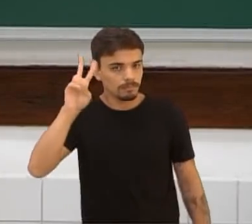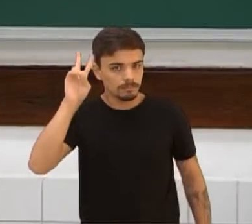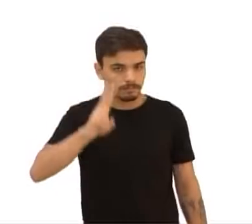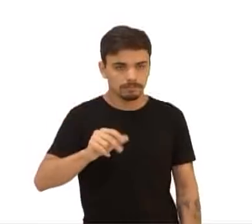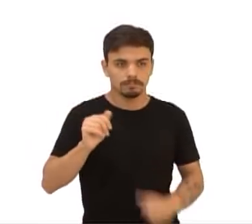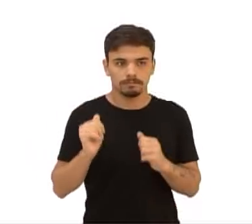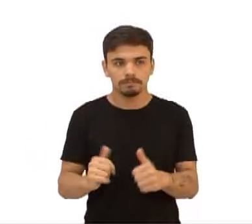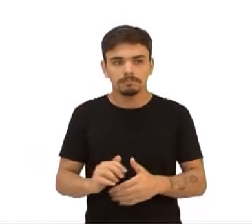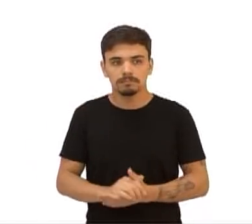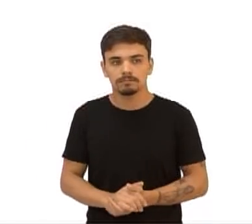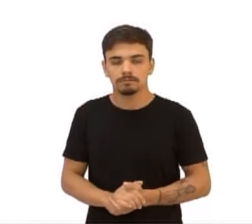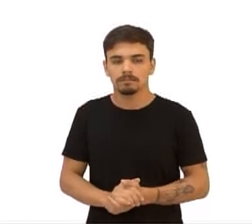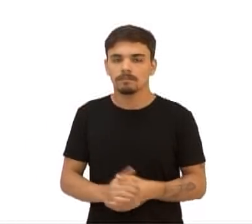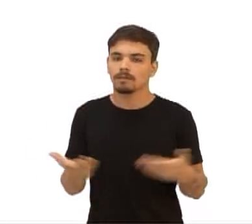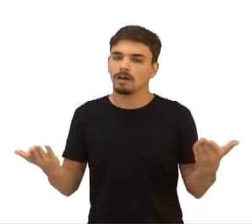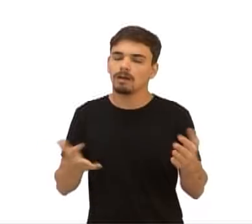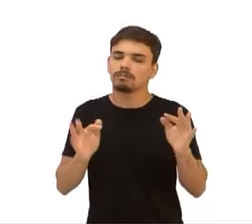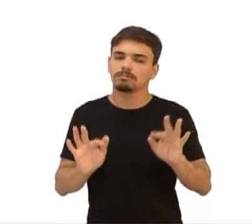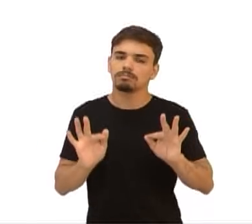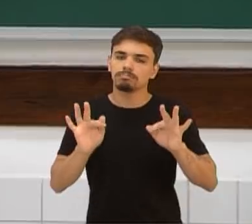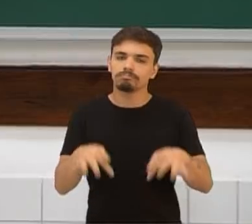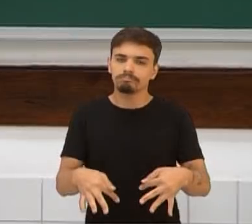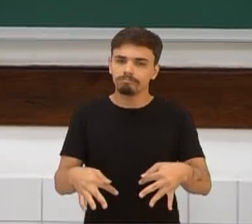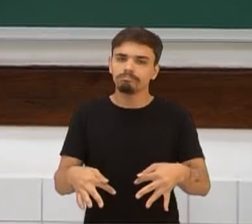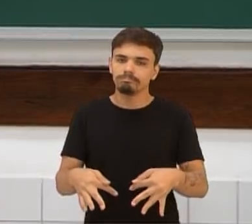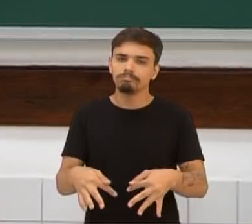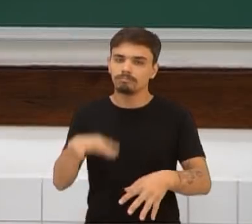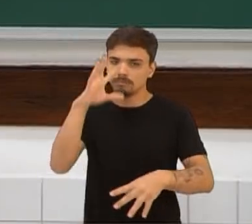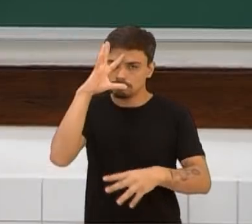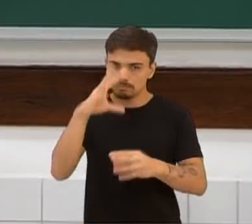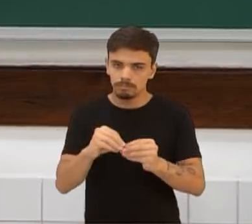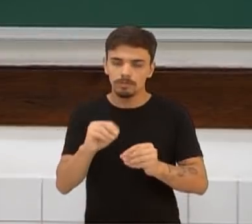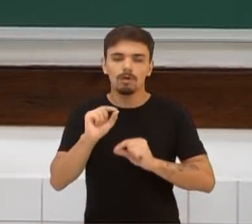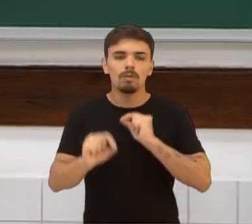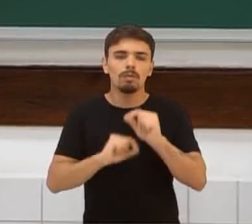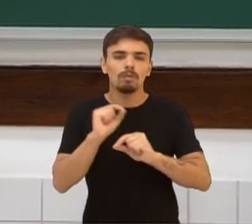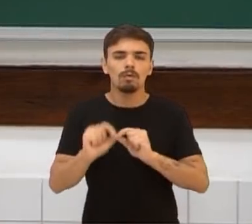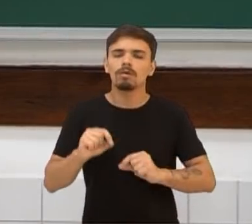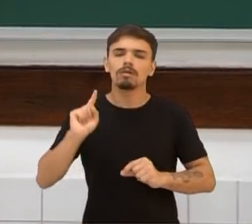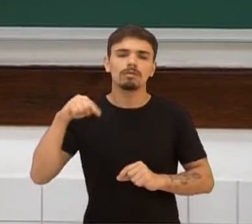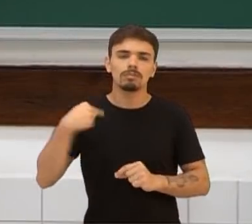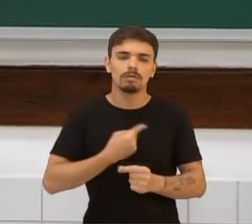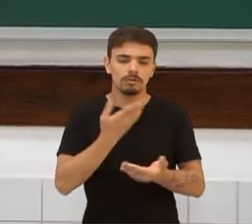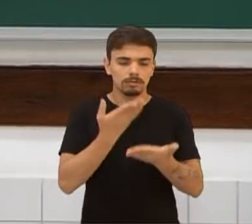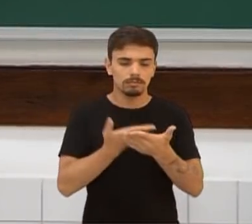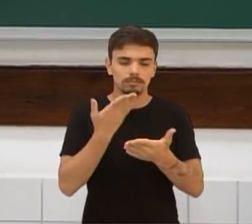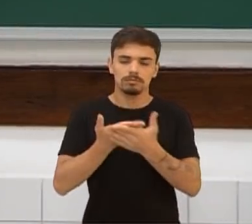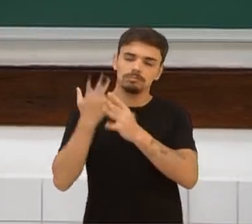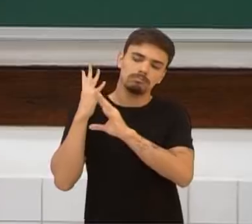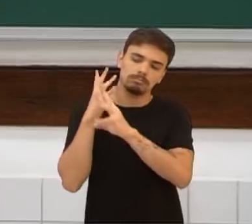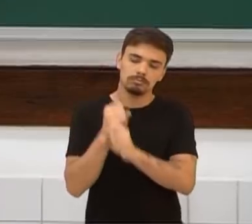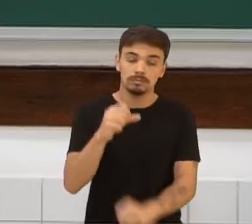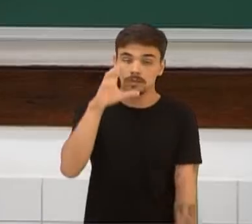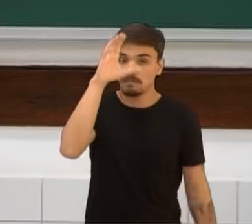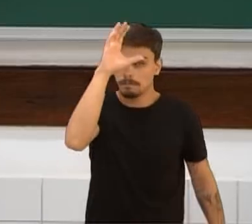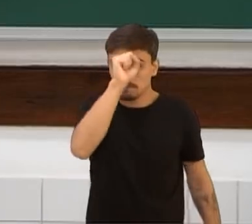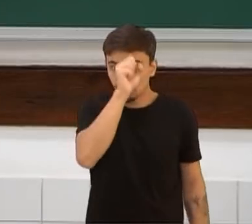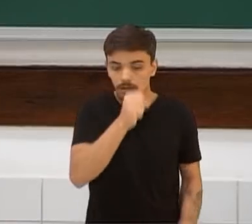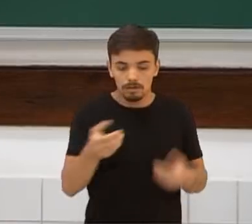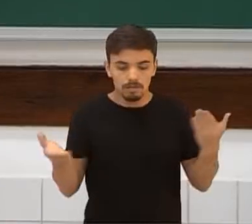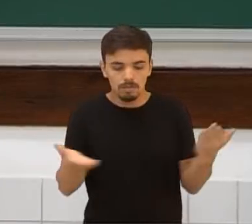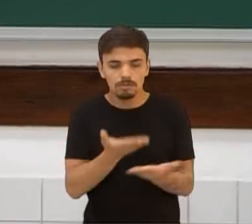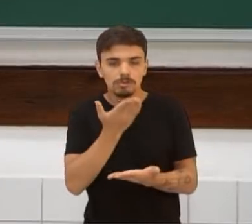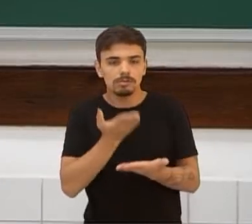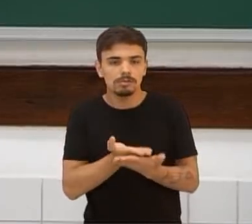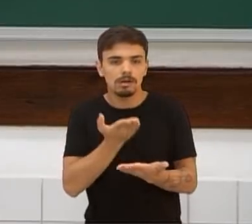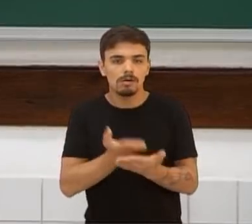história. Chegamos às nossas considerações gerais. O que a gente estudou, o que a gente aprendeu nessa nossa